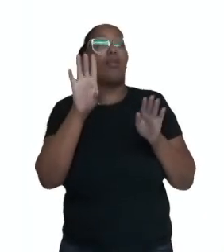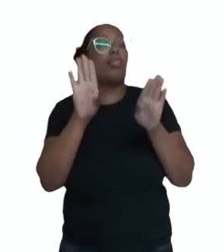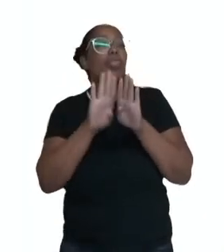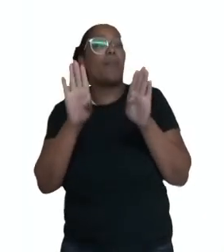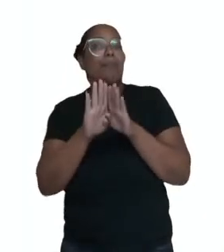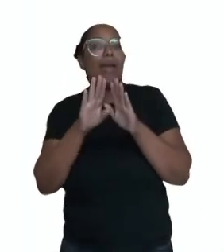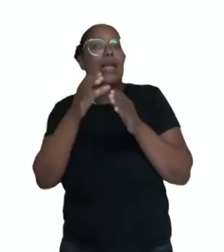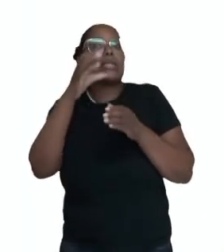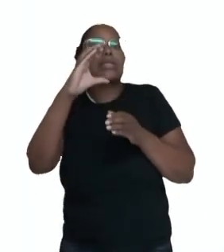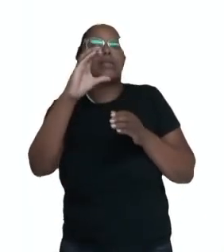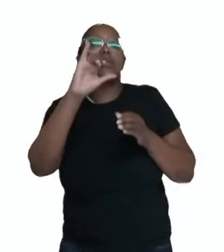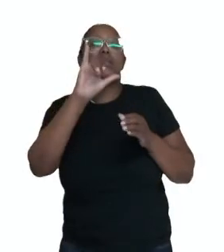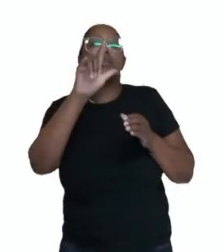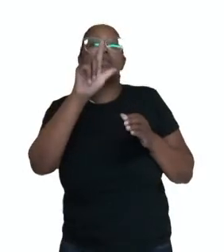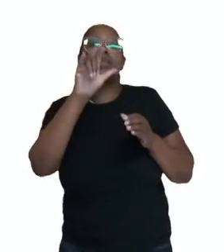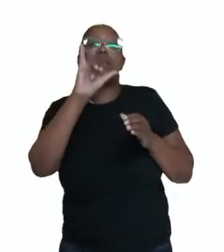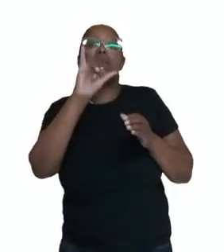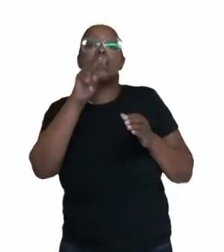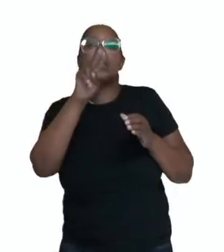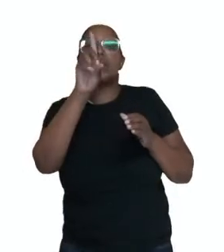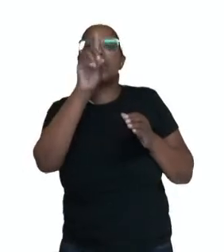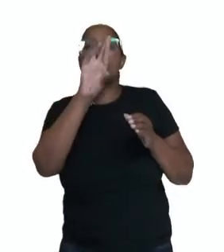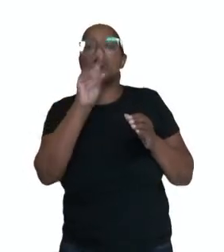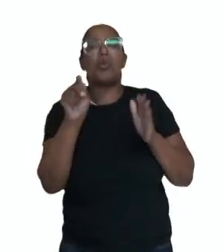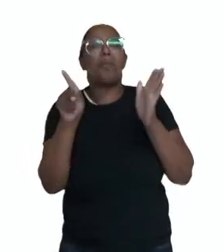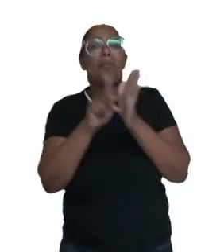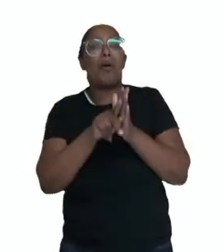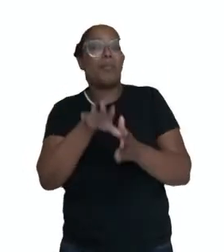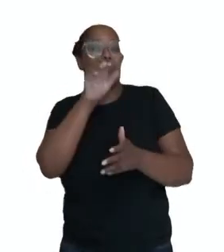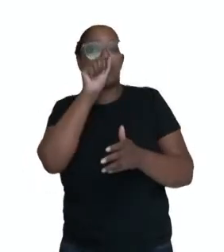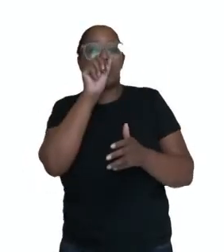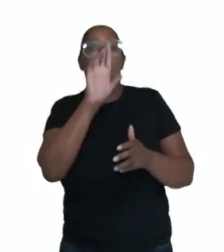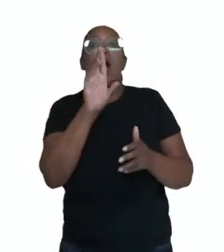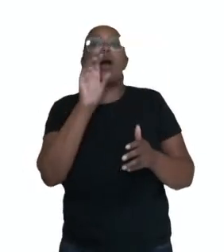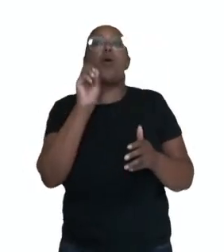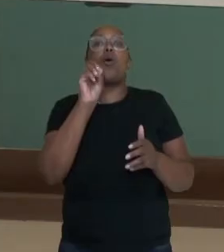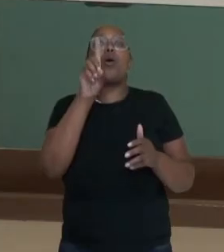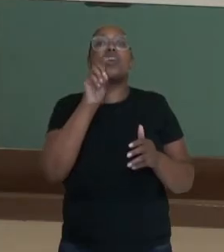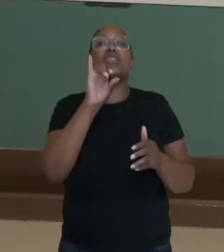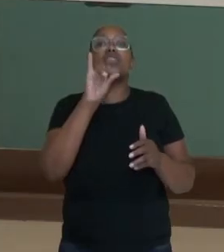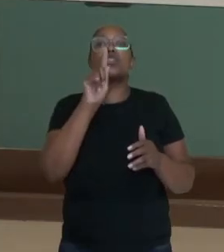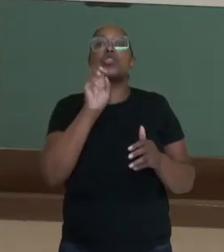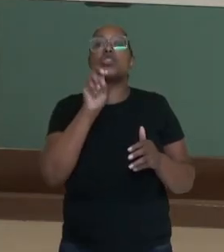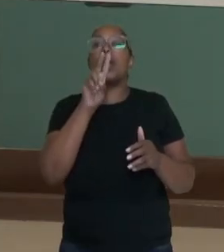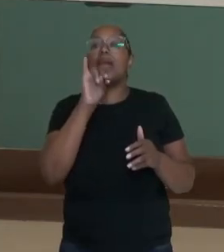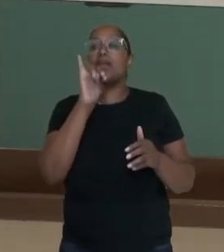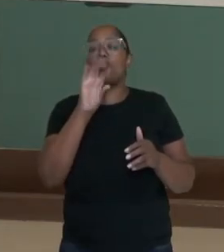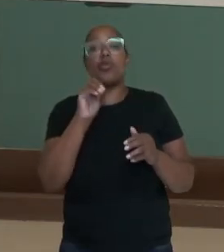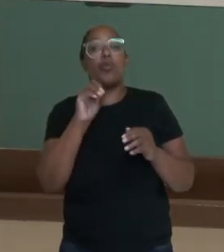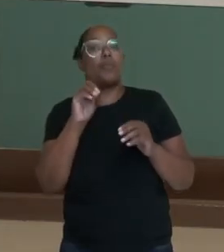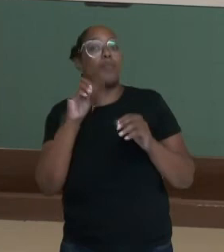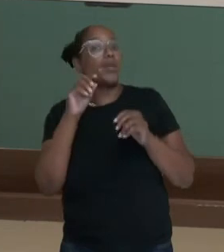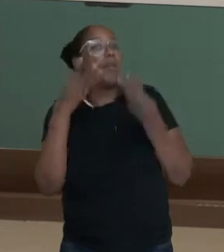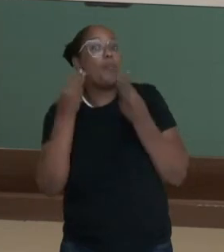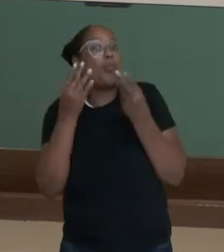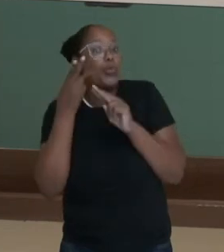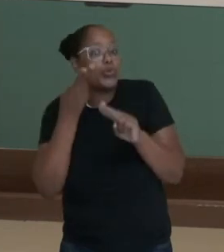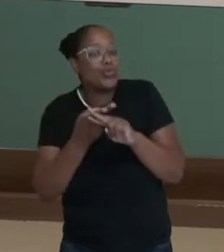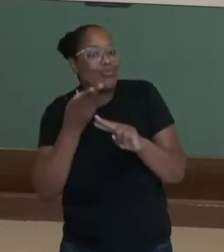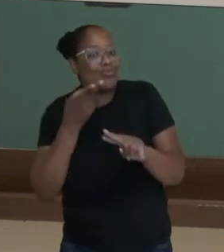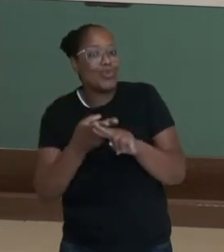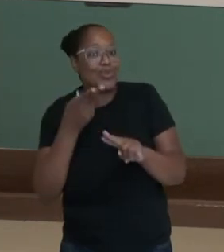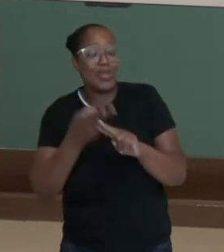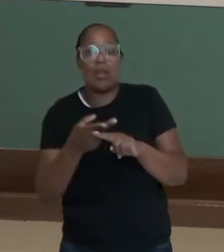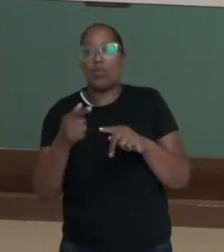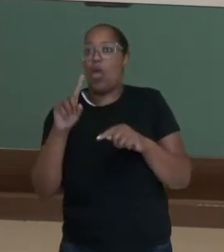de cilindro de oxigênio, que é muito comum e que muito necessário. A gente não quer utilizar, não é